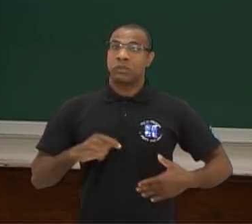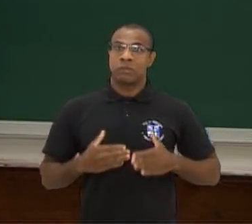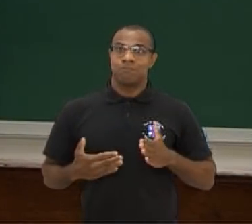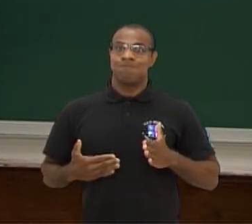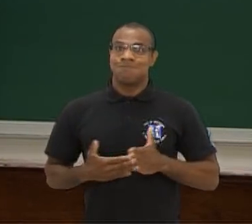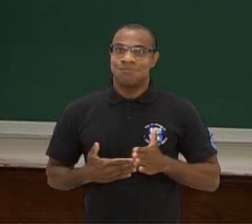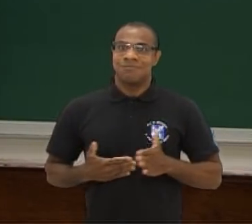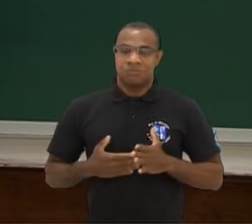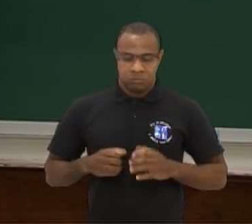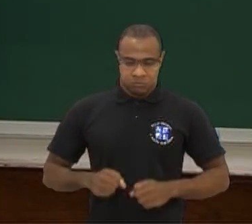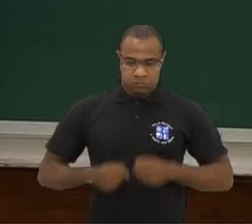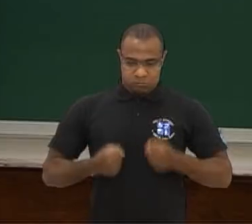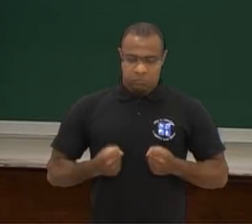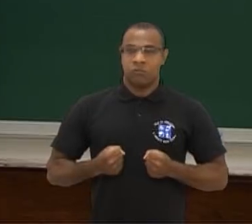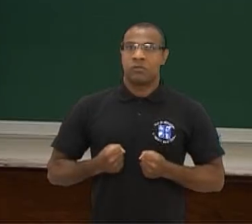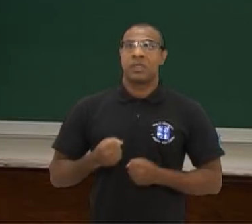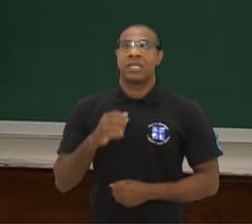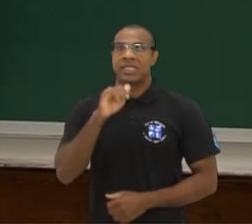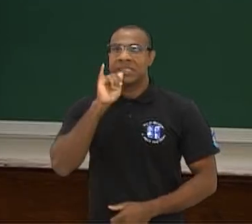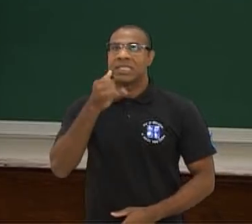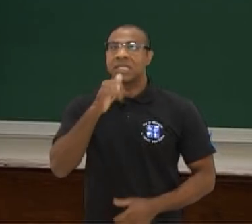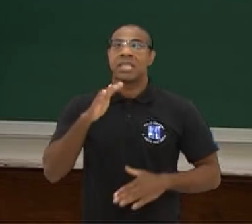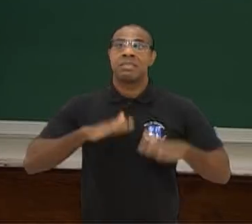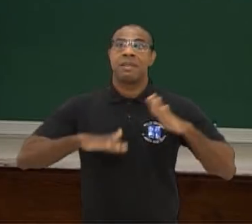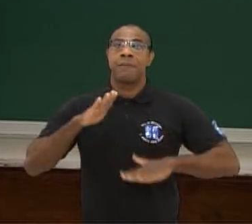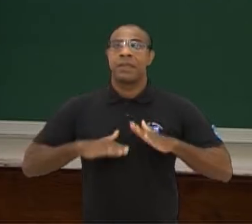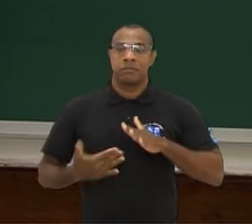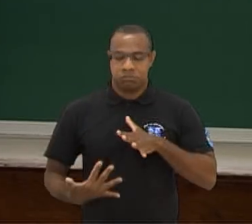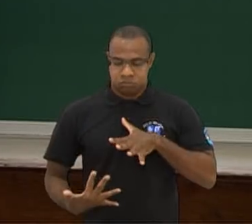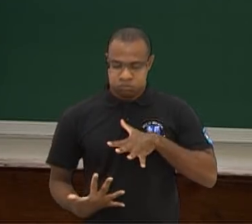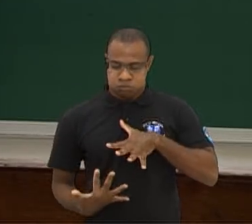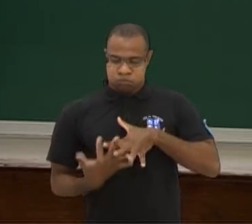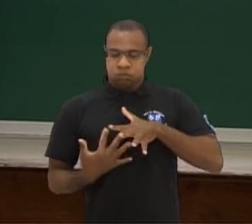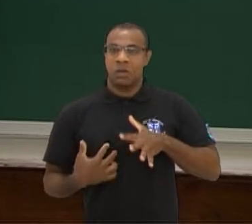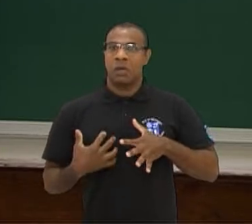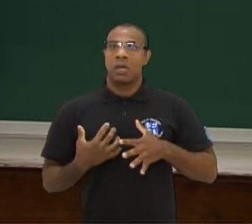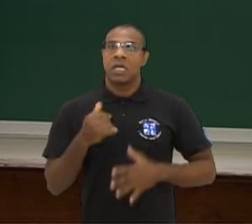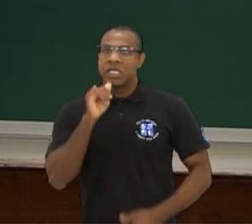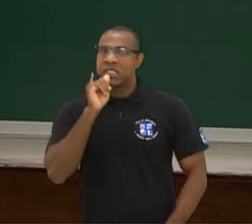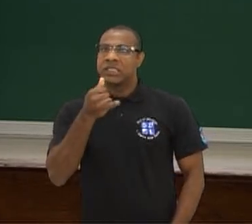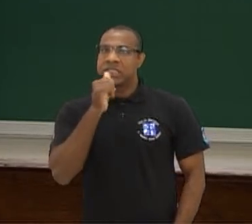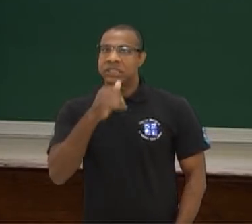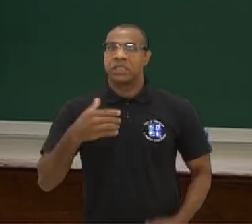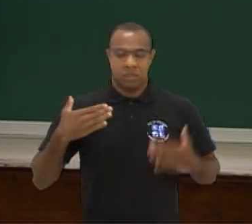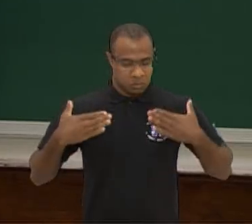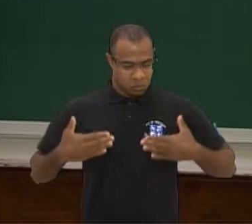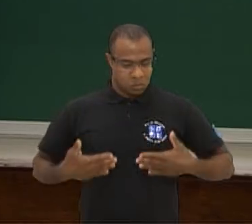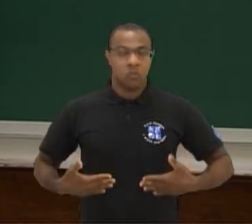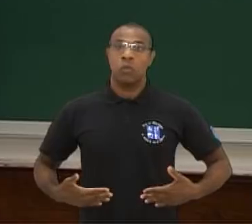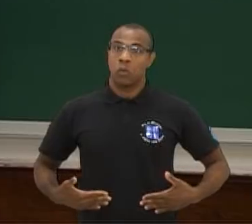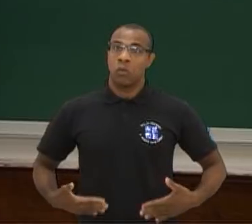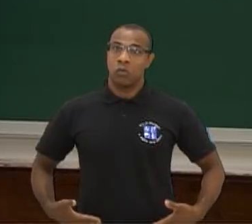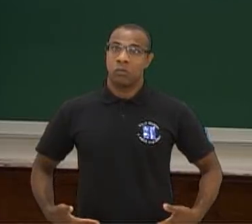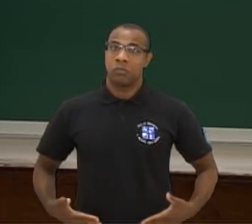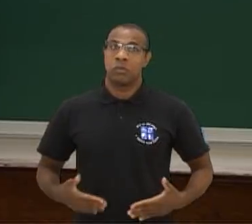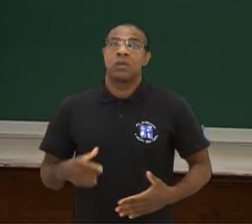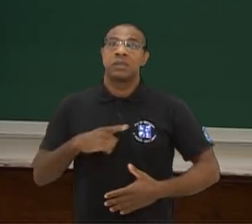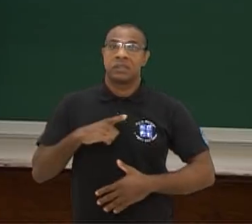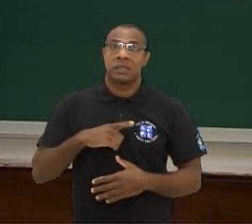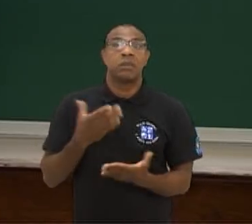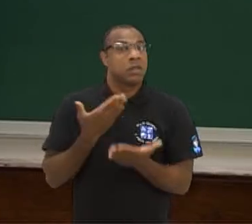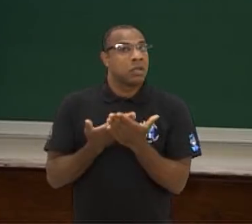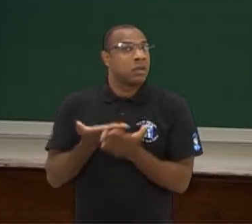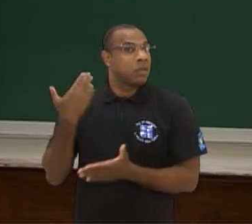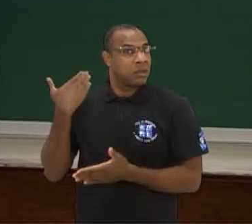resistência elétrica, né? Dependendo da passagem aí da corrente elétrica sobre o nosso corpo, a gente já viu em aulas